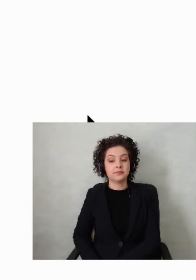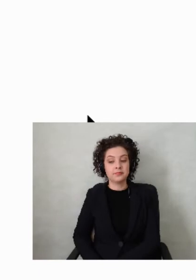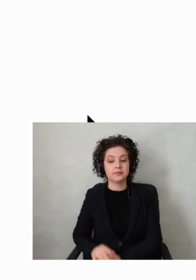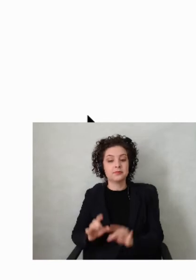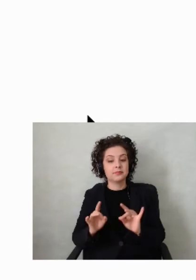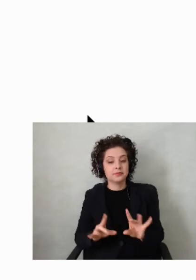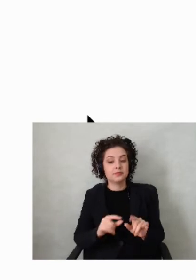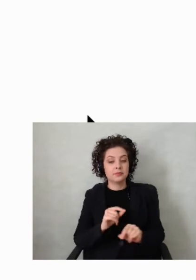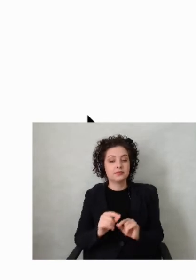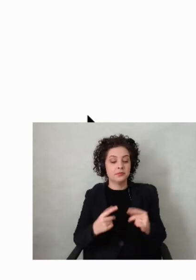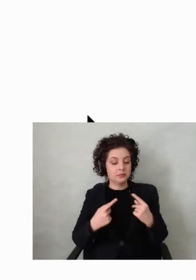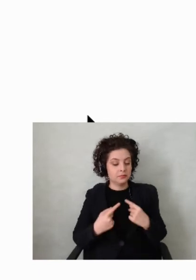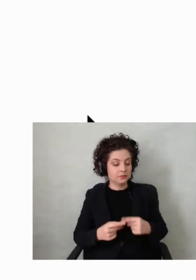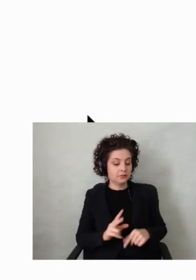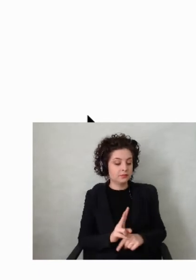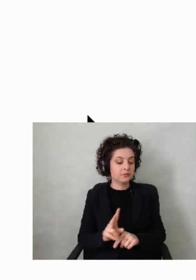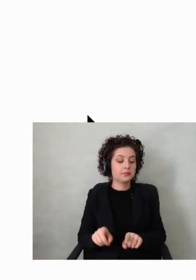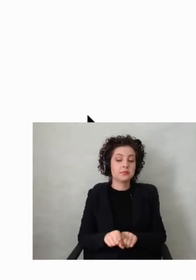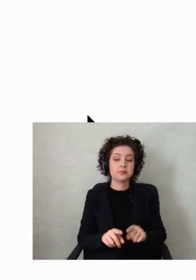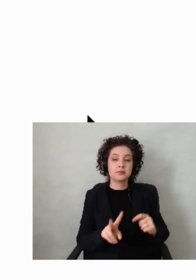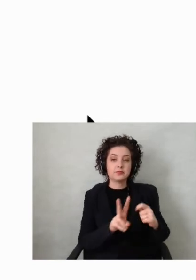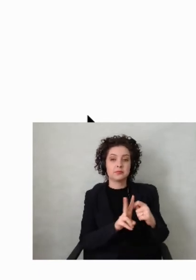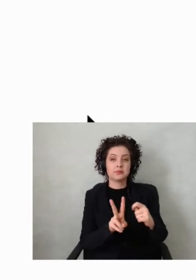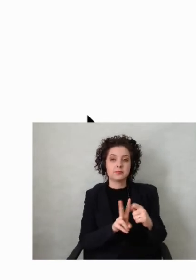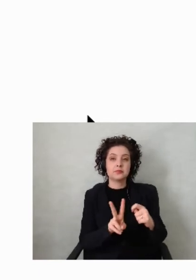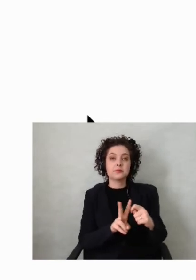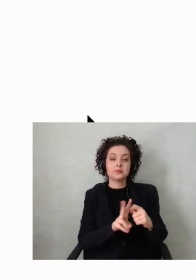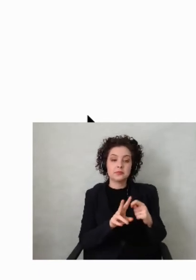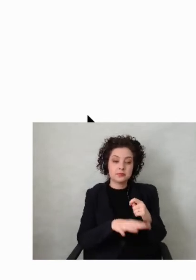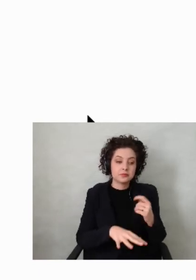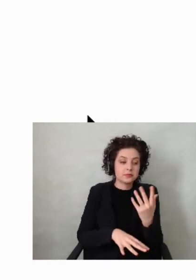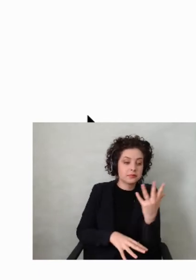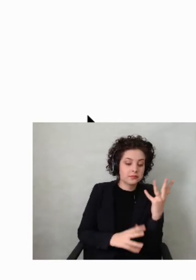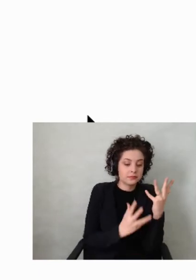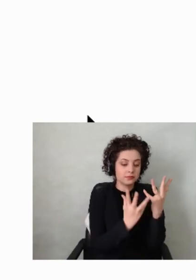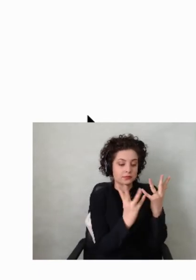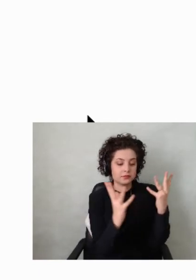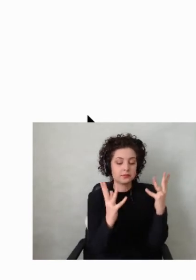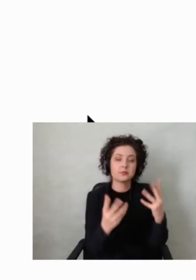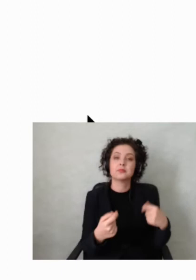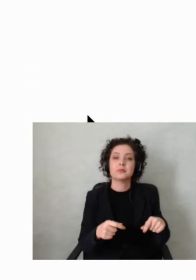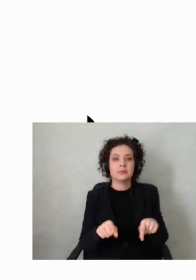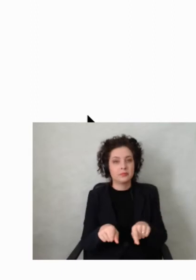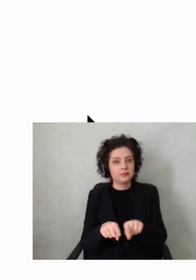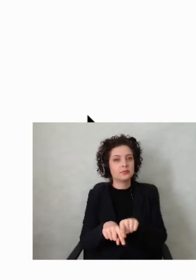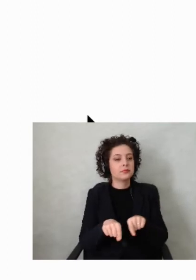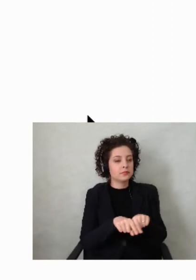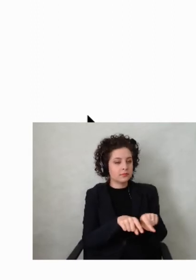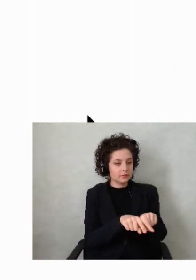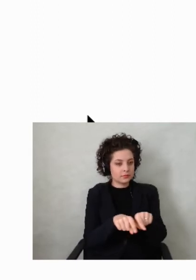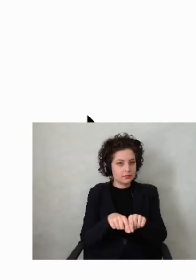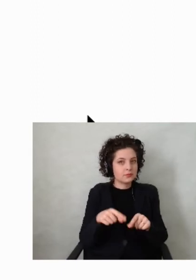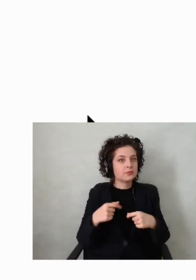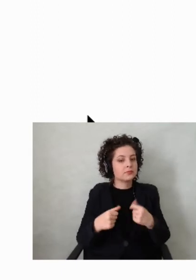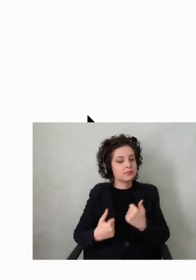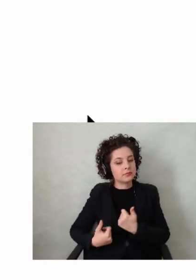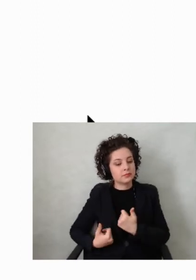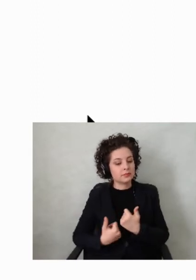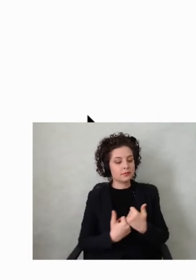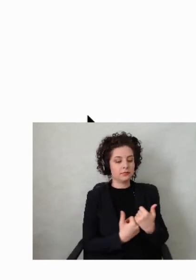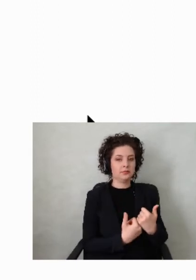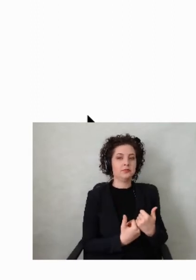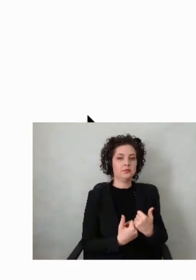mas veterinária e ambiental, que obviamente requer parcerias e requer suporte de